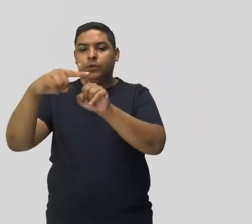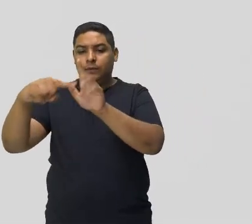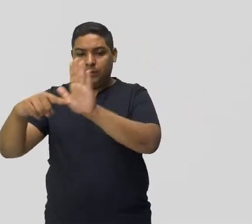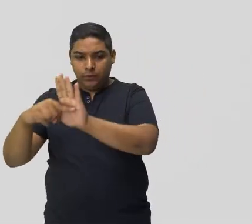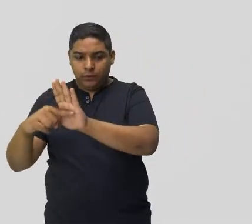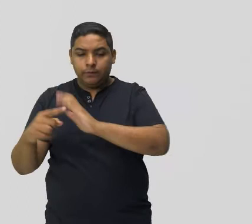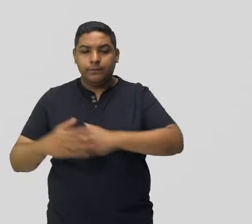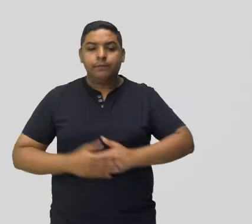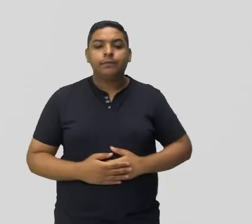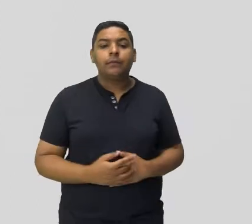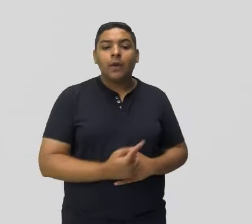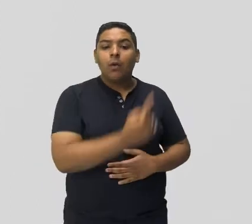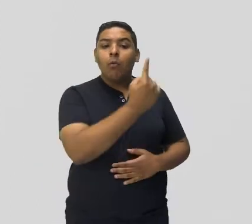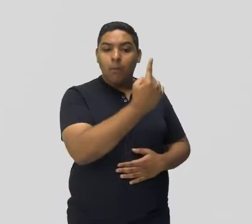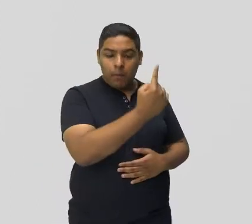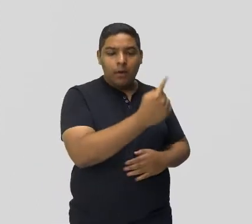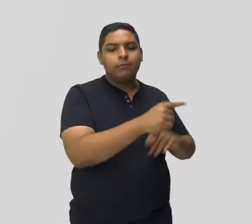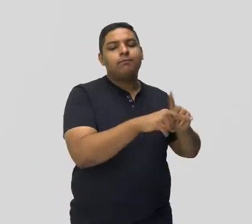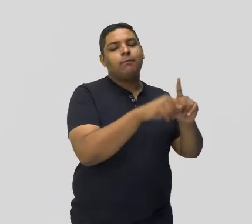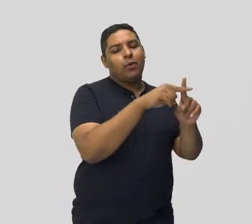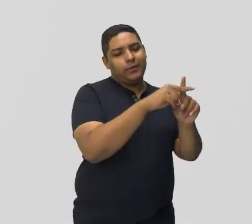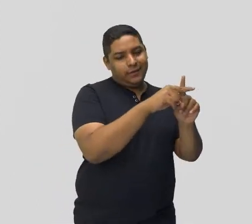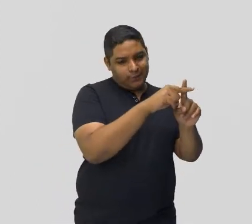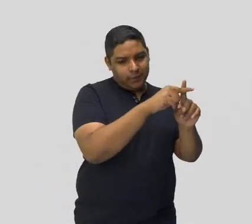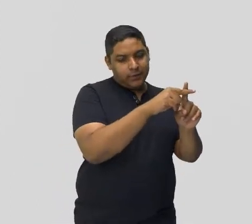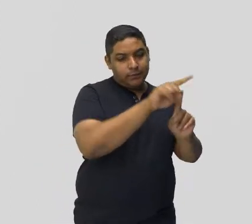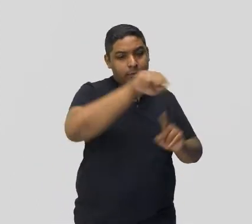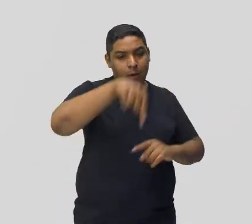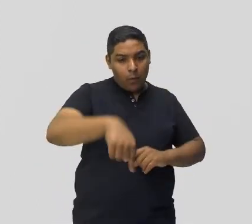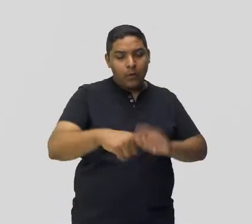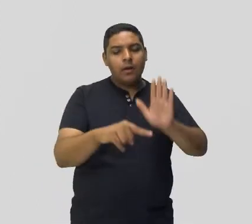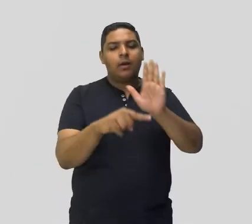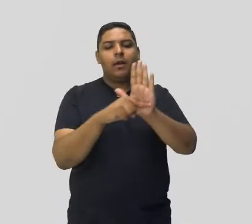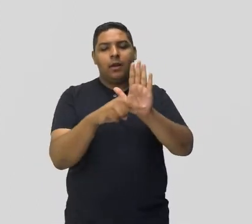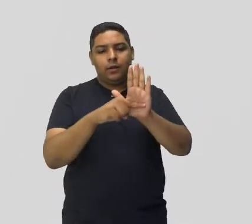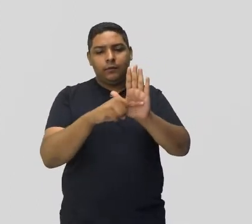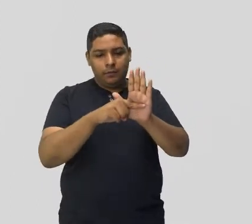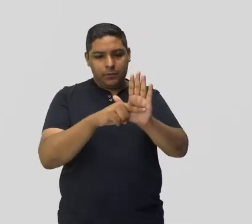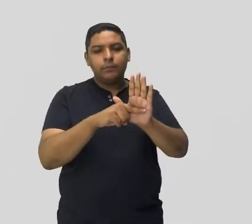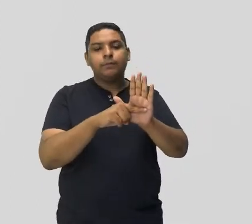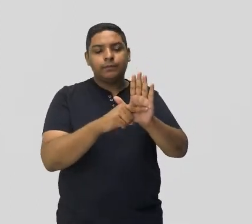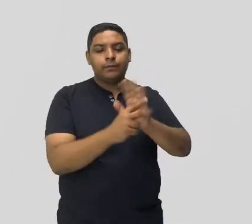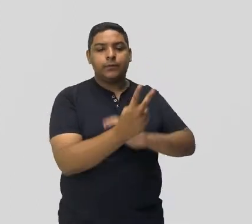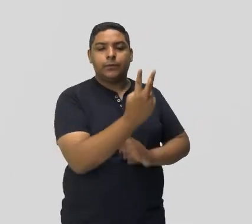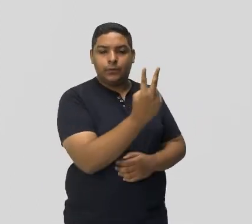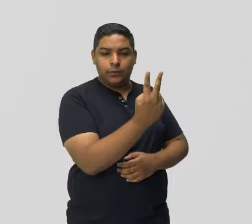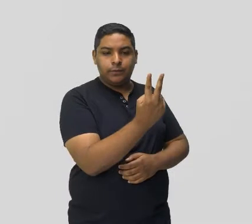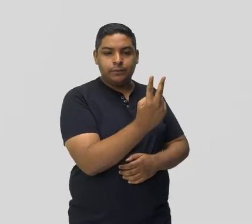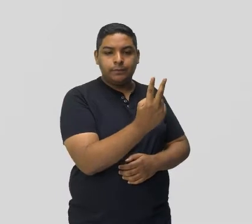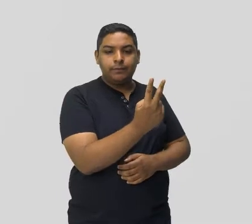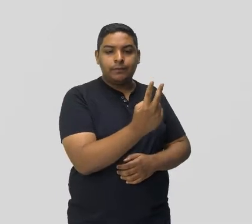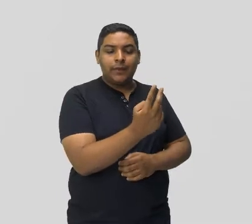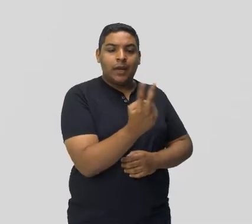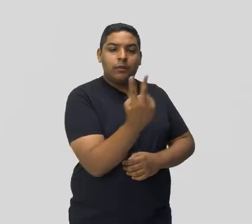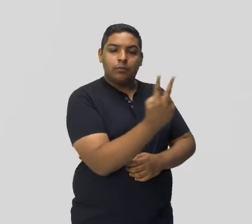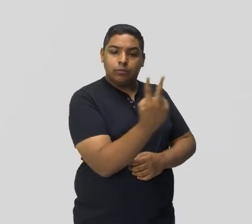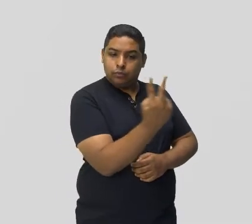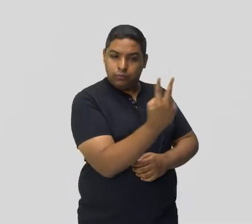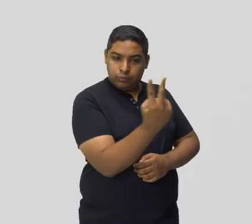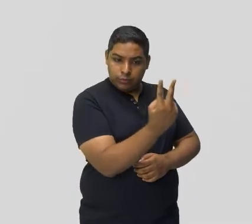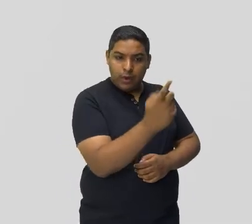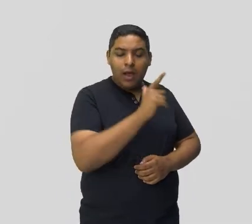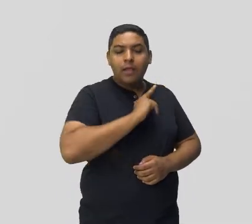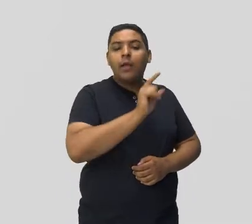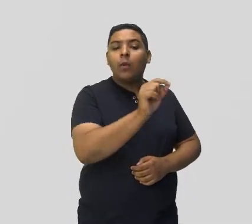carregada positivamente, outra carregada negativamente, tá certo? E aqui, olha, entre essas placas nós temos